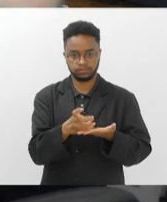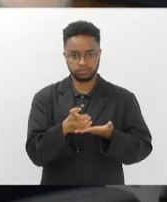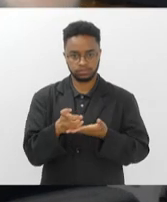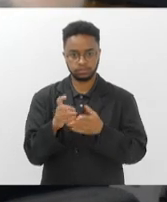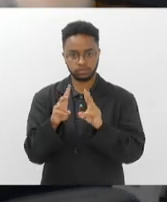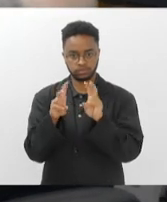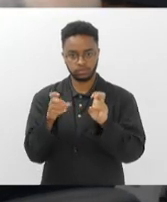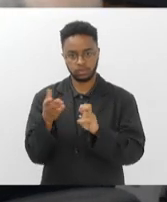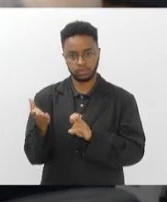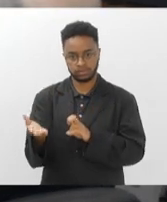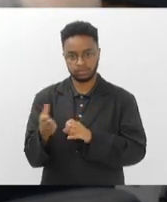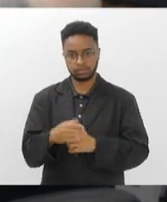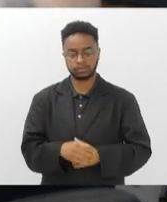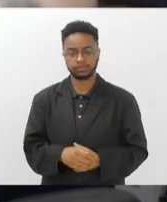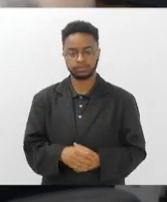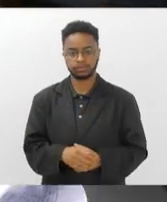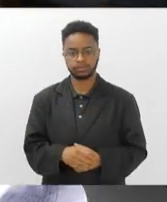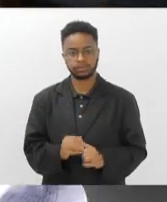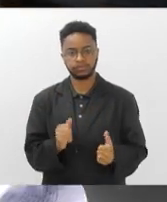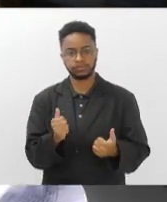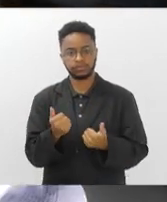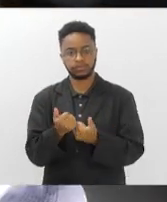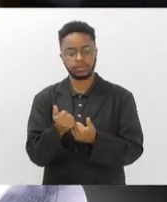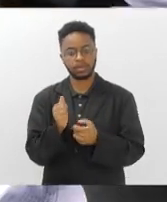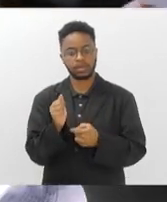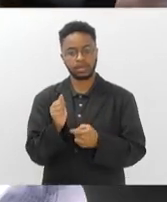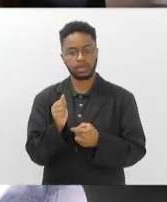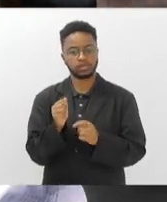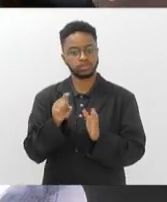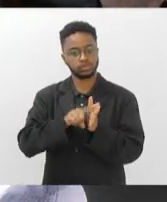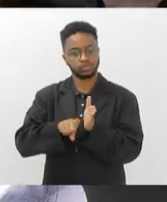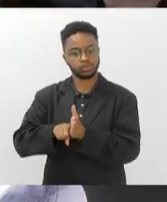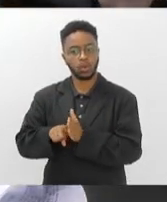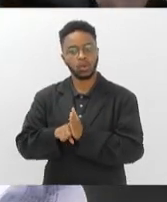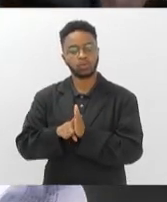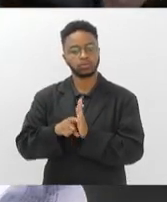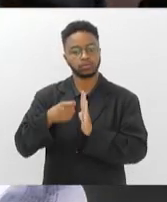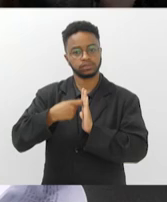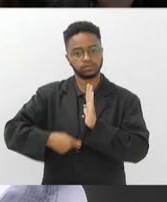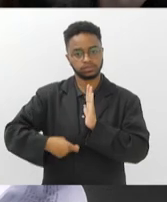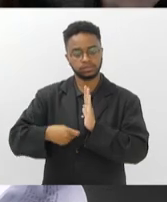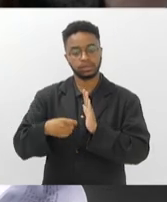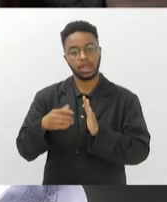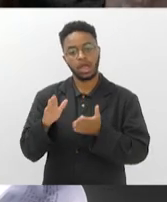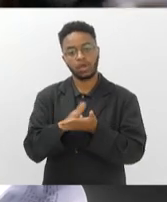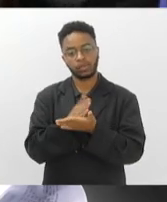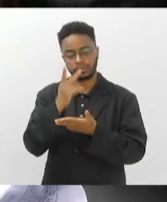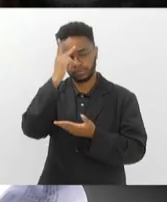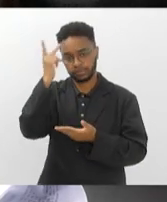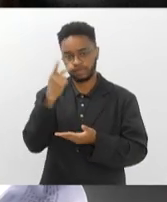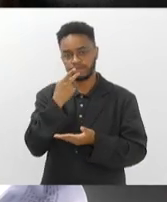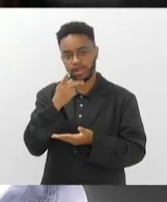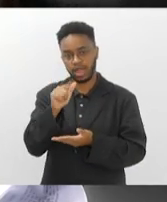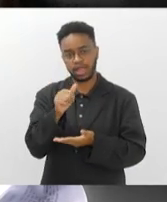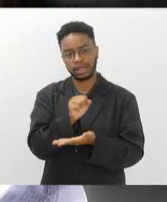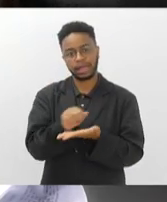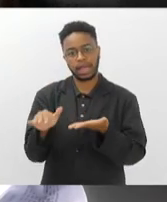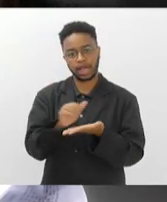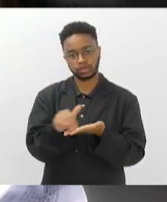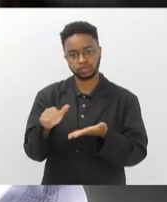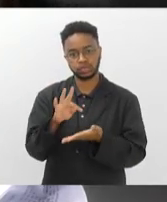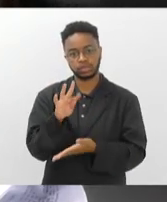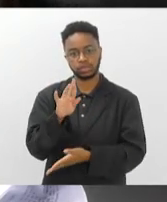esse tema, benefícios fiscais, que eu e muitos chamam de gastos tributários,